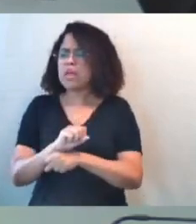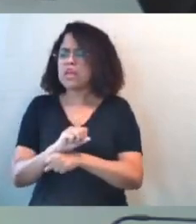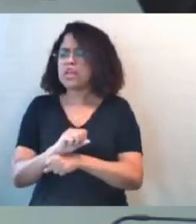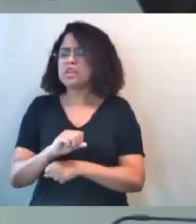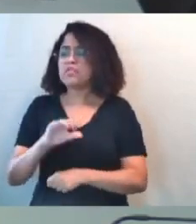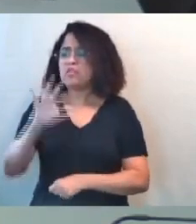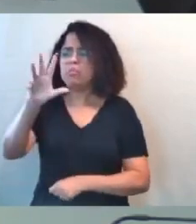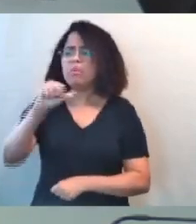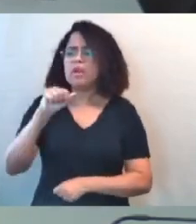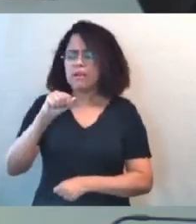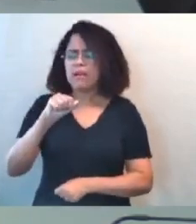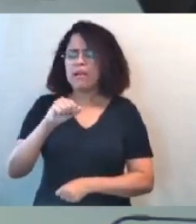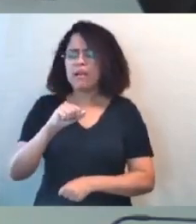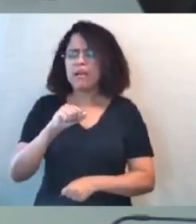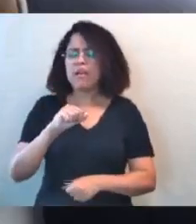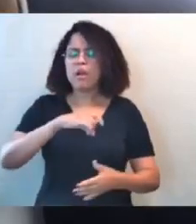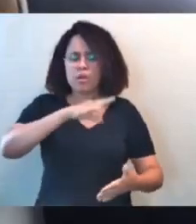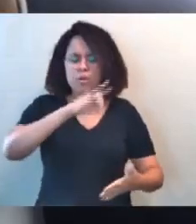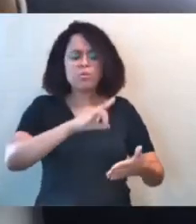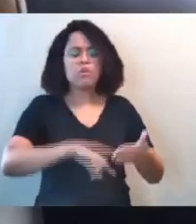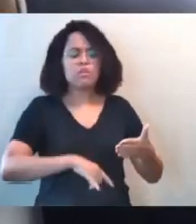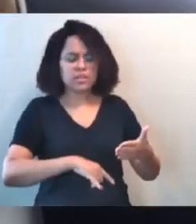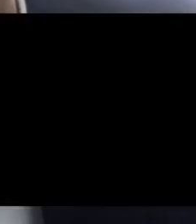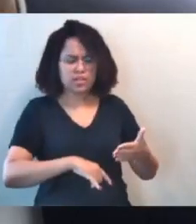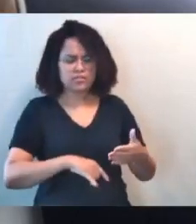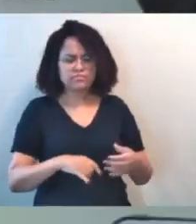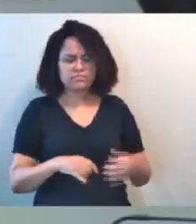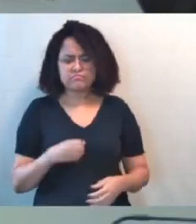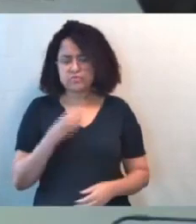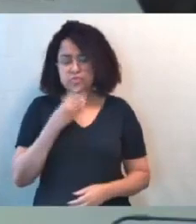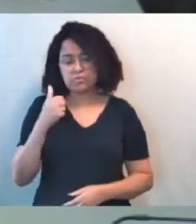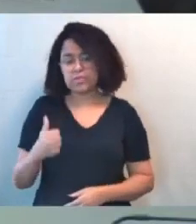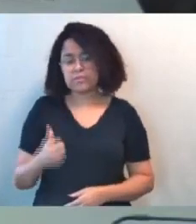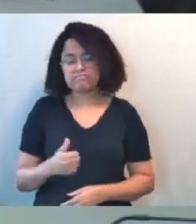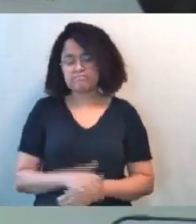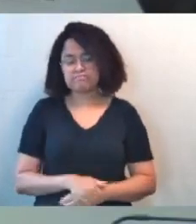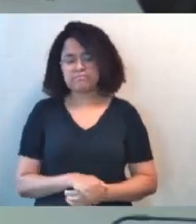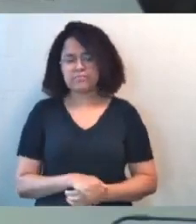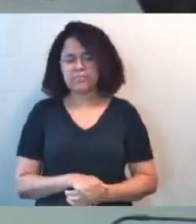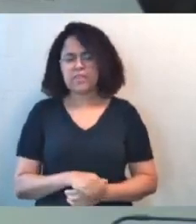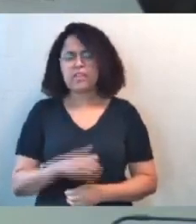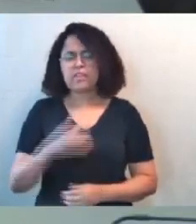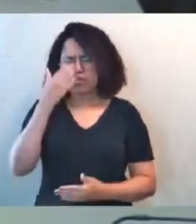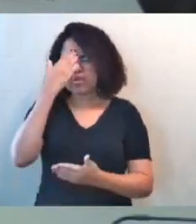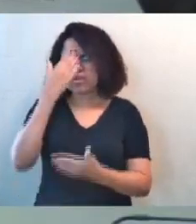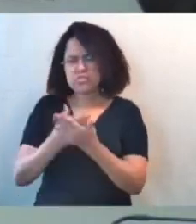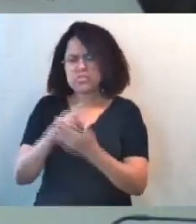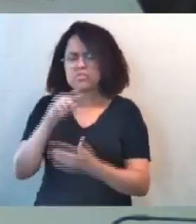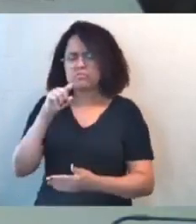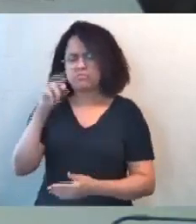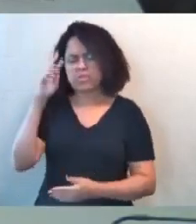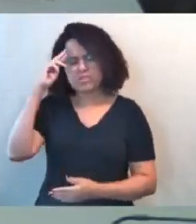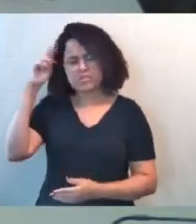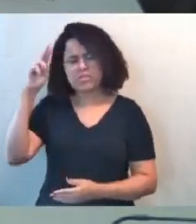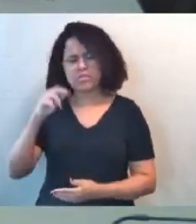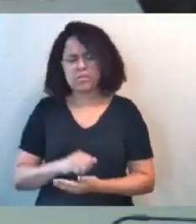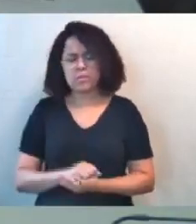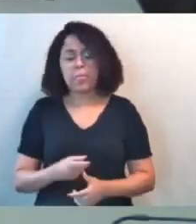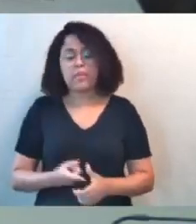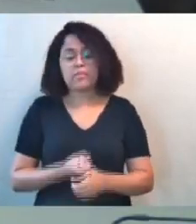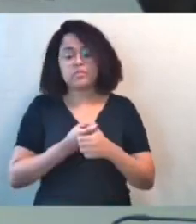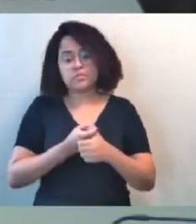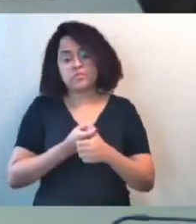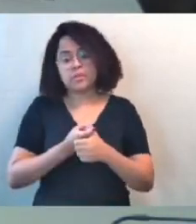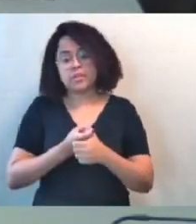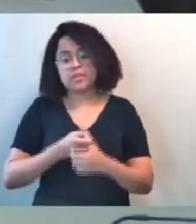Não sei, vereadora. Eu acredito na senhora. Nós vamos suspender. Às 11 horas e 46 minutos, nós suspendemos a reunião